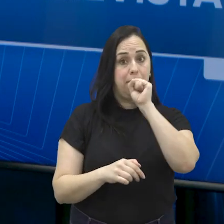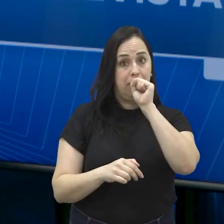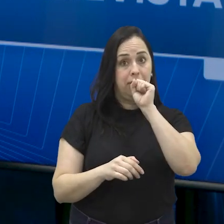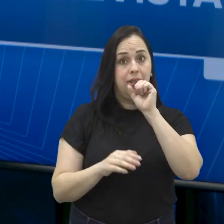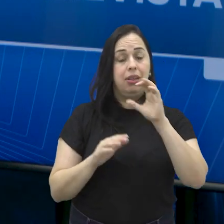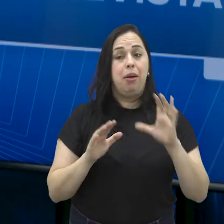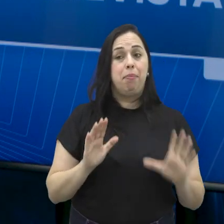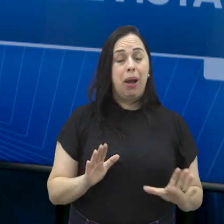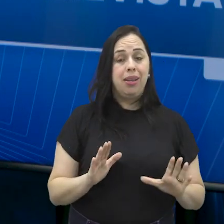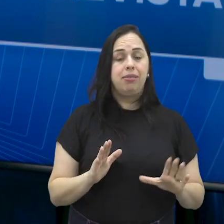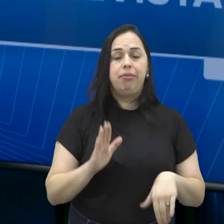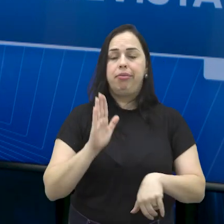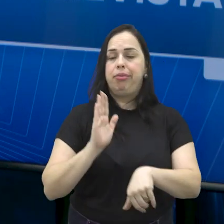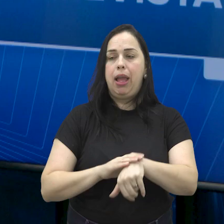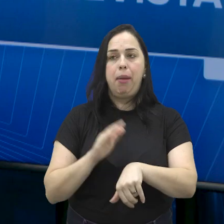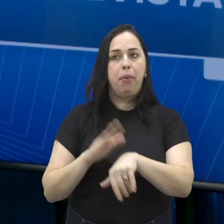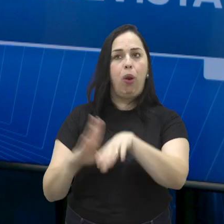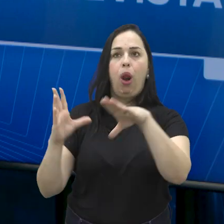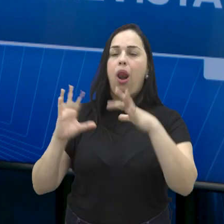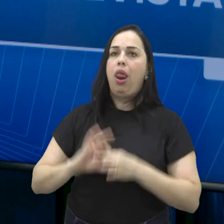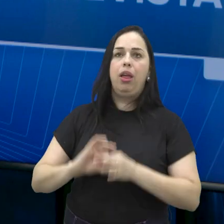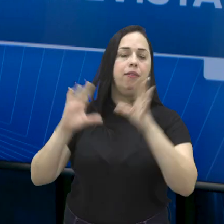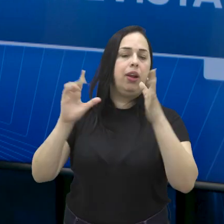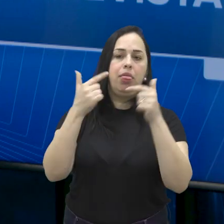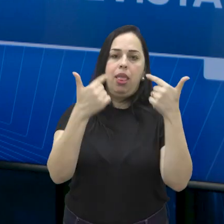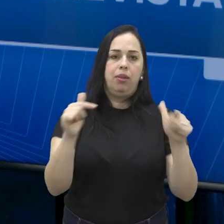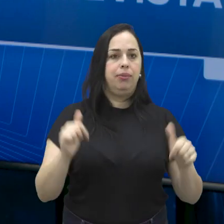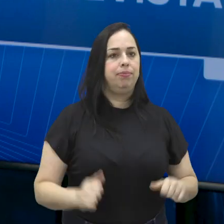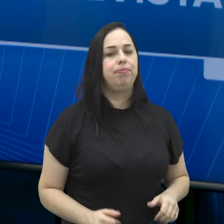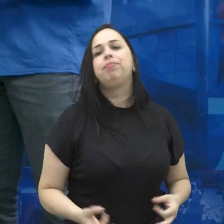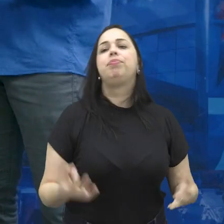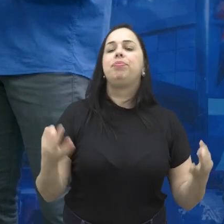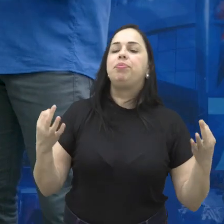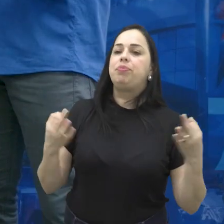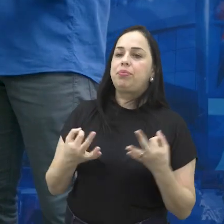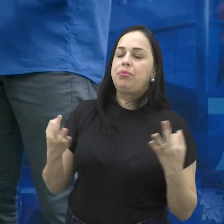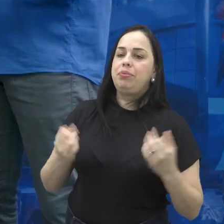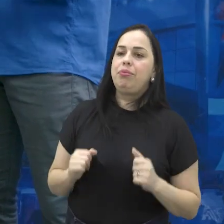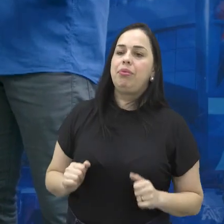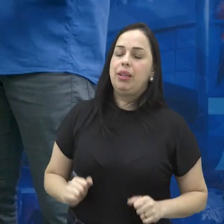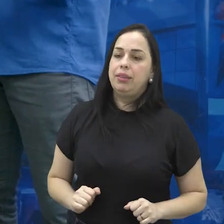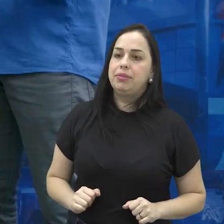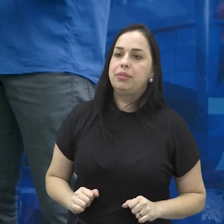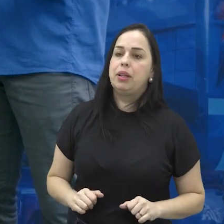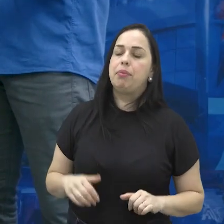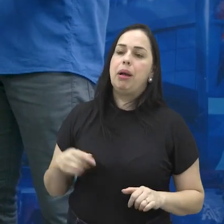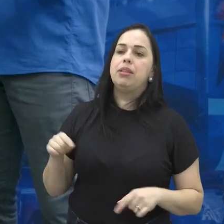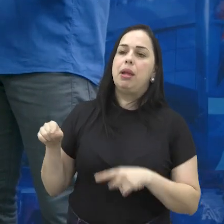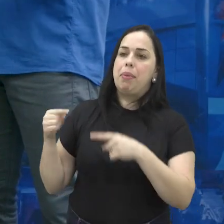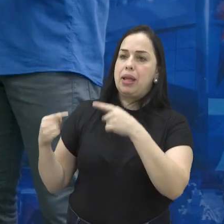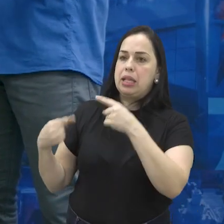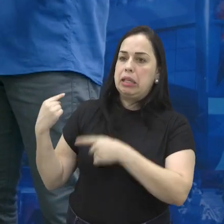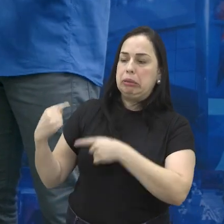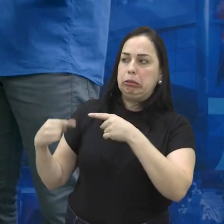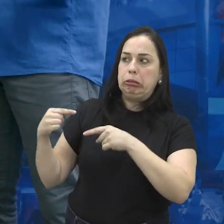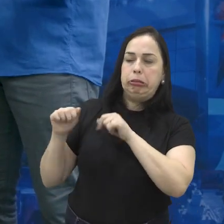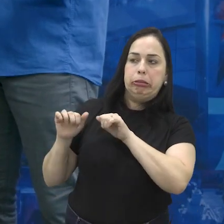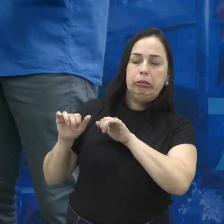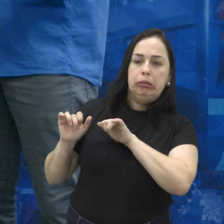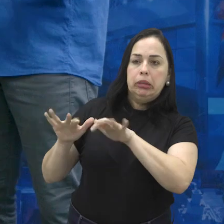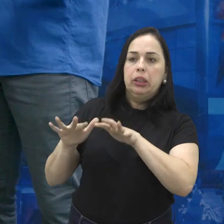amigo, não sobra nada de tempo para o empregado. Perfeito. E um dos fatos dessa pauta ter ganhado